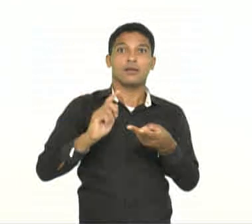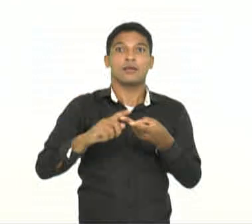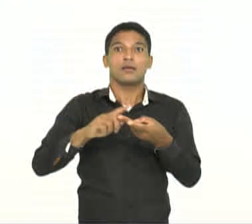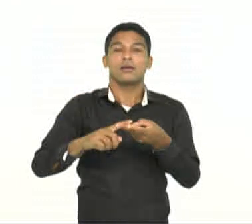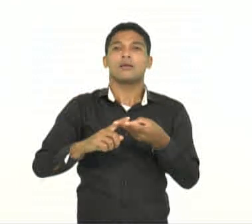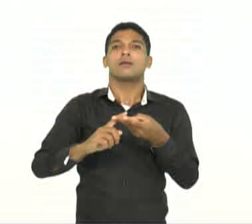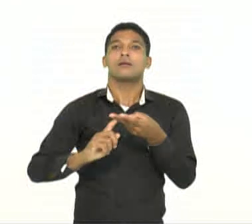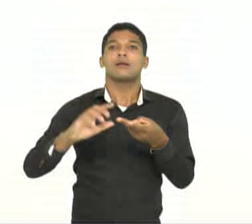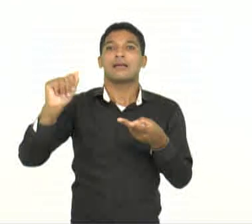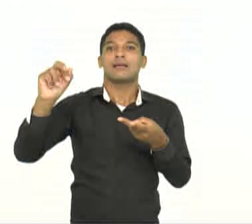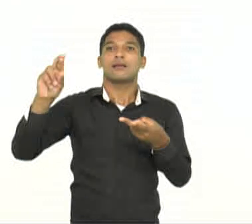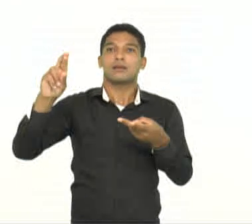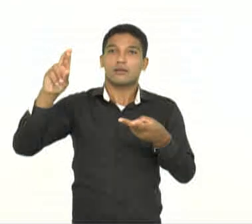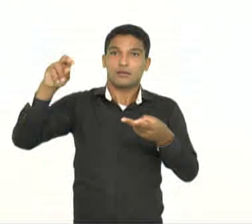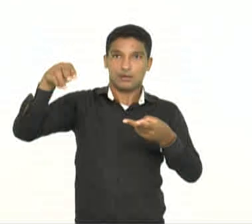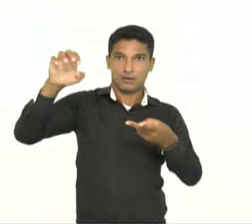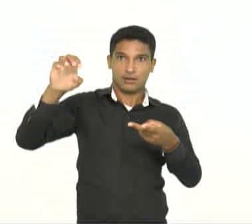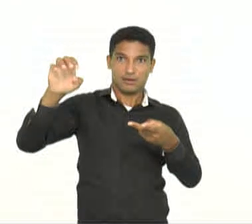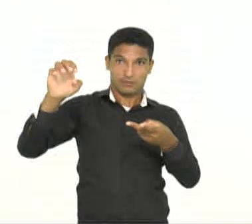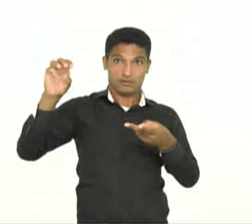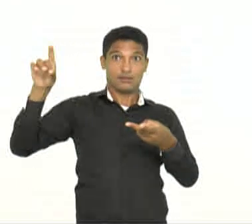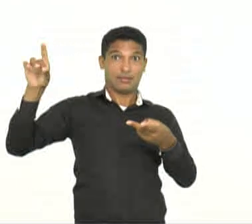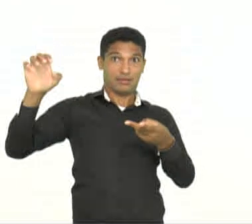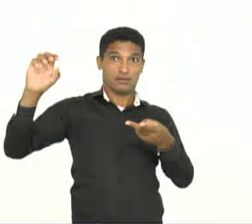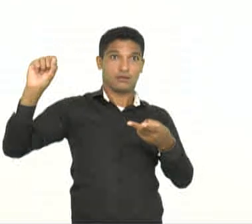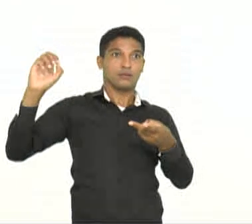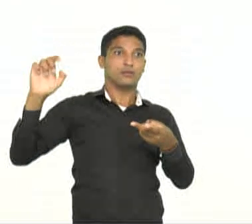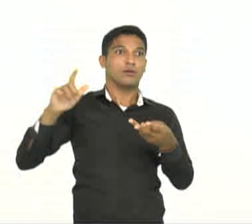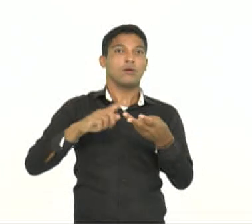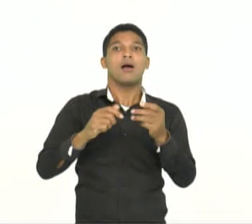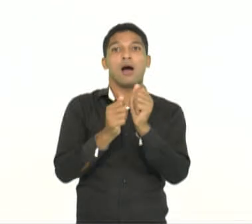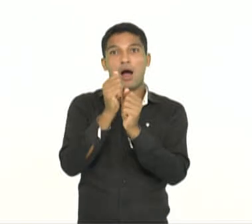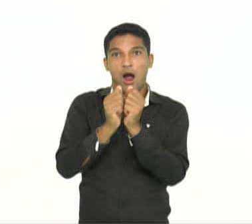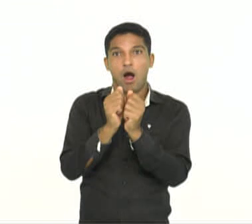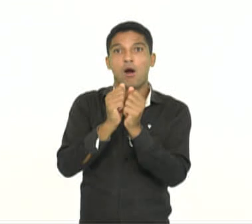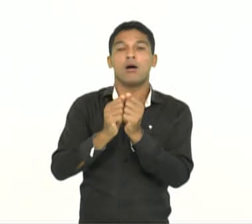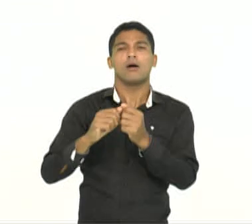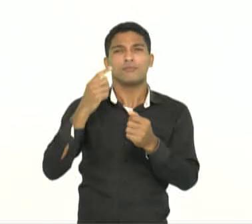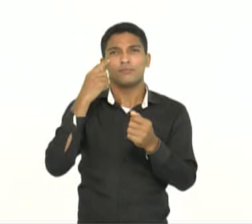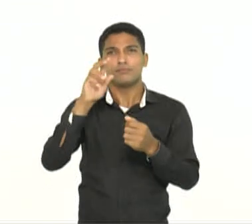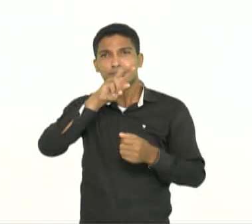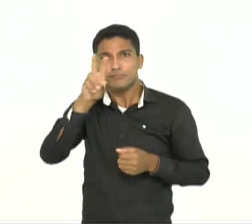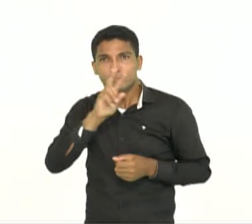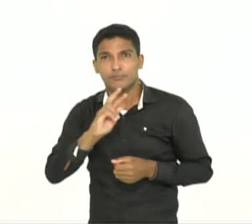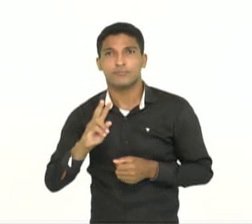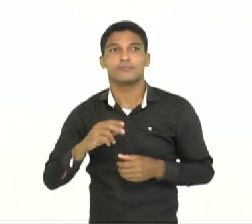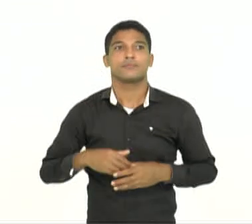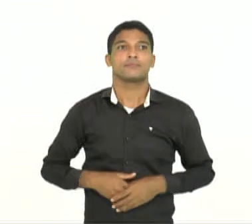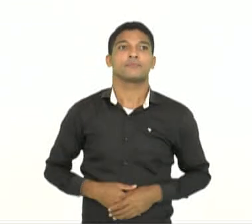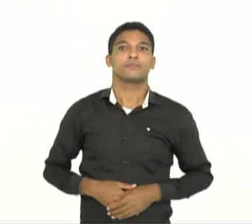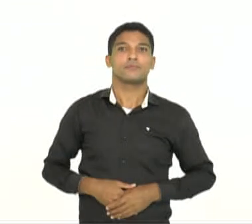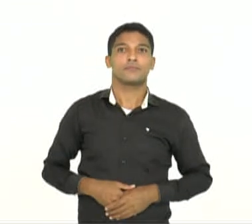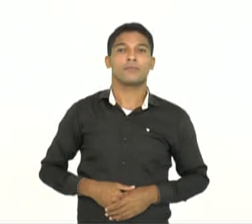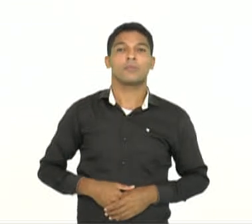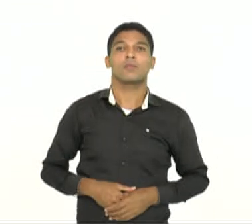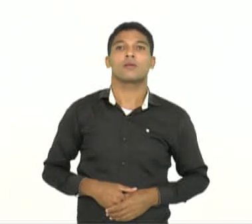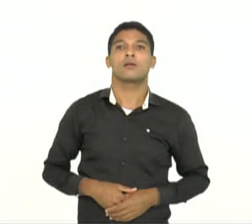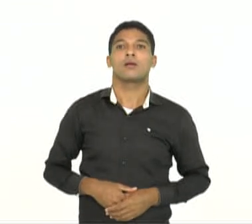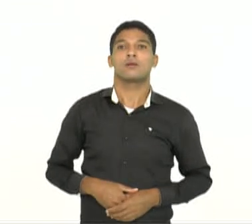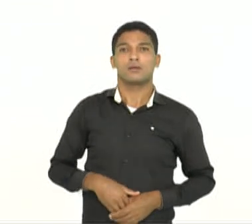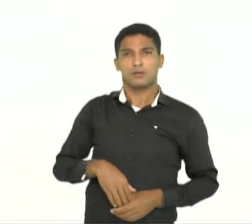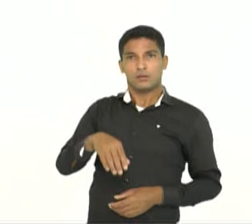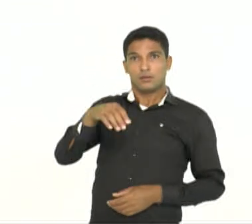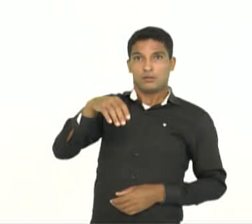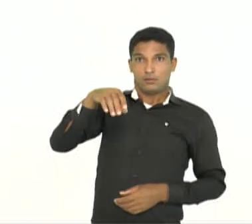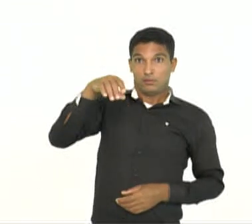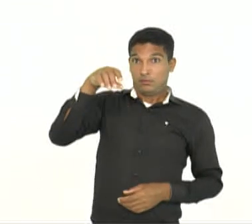dessas características, dessa mistura populacional ali, certo? Do Centro-Oeste, o que nós podemos